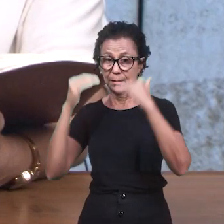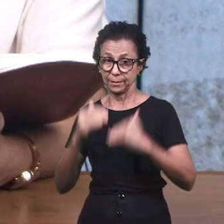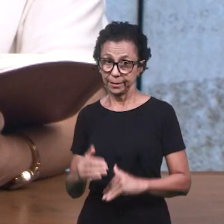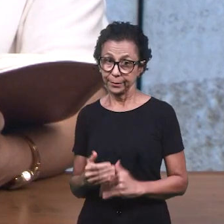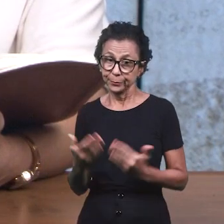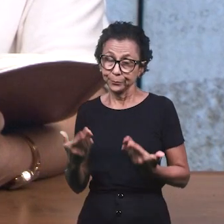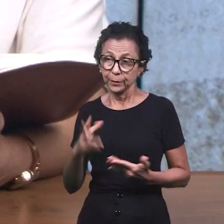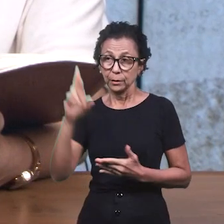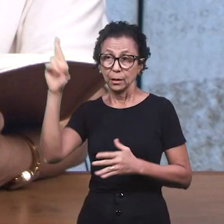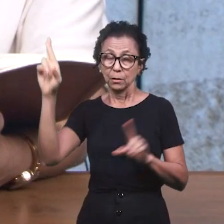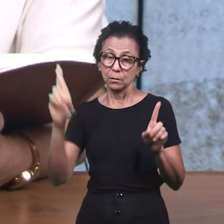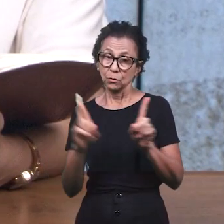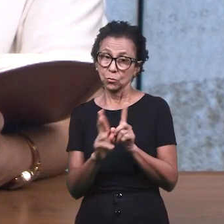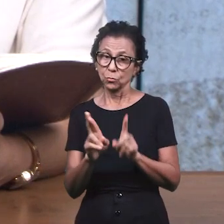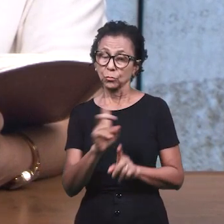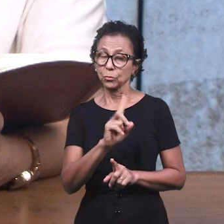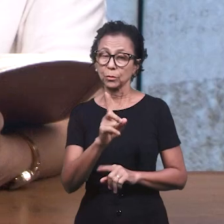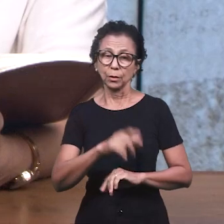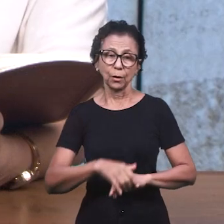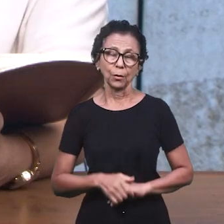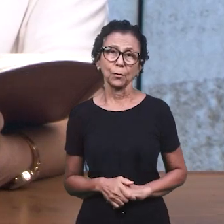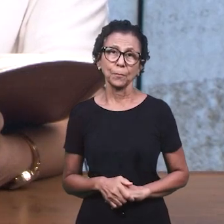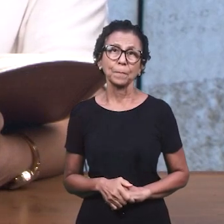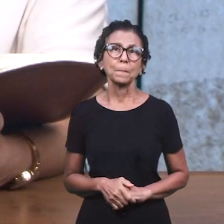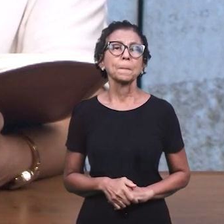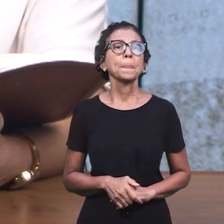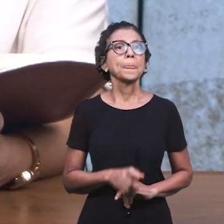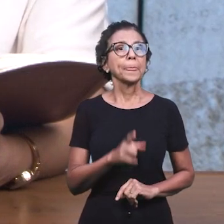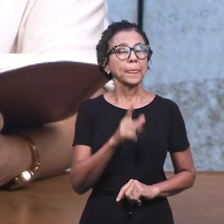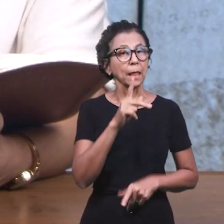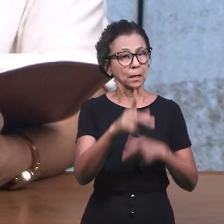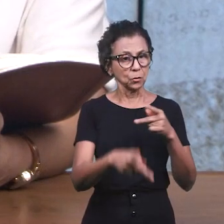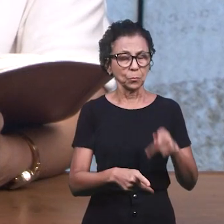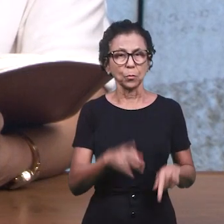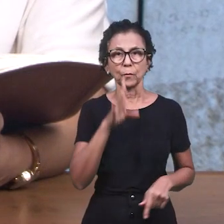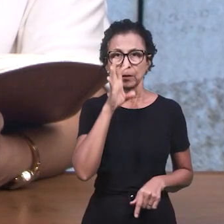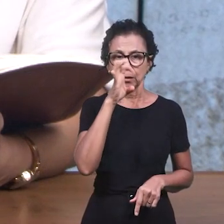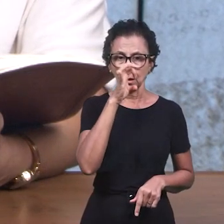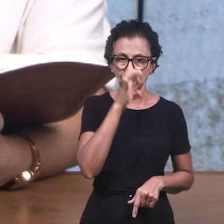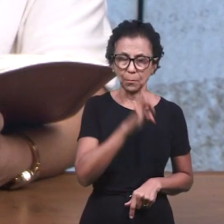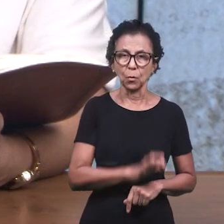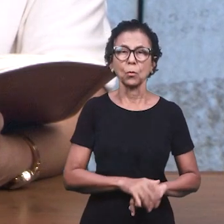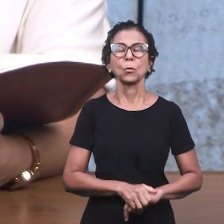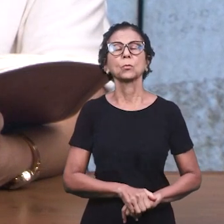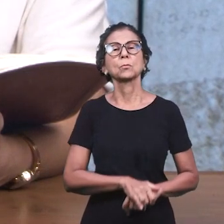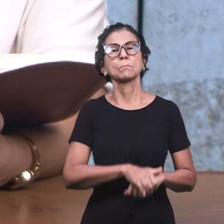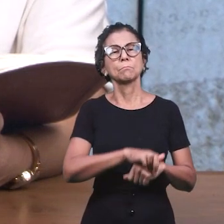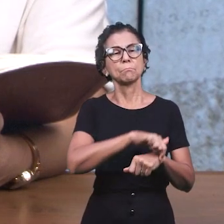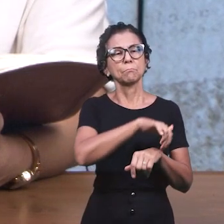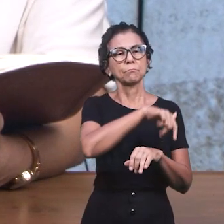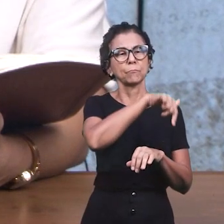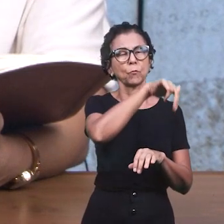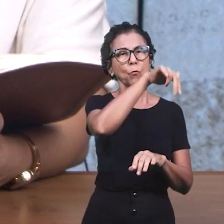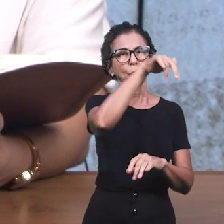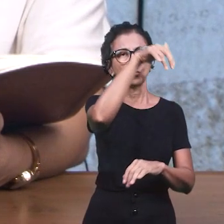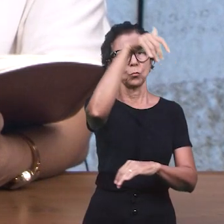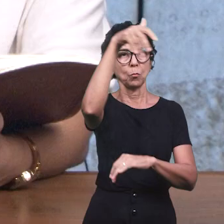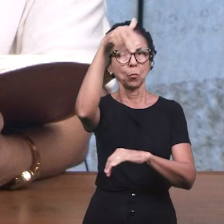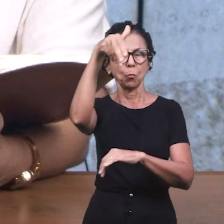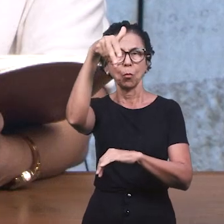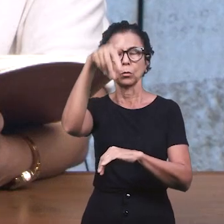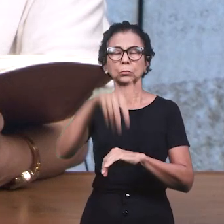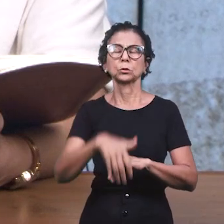Contudo, temerariamente tentaram subir ao cume do monte, mas a arca do concerto do Senhor